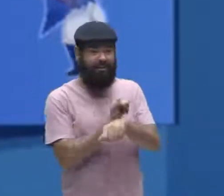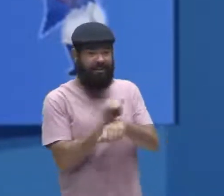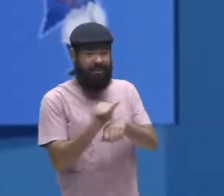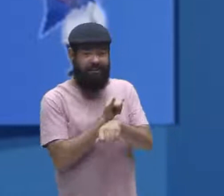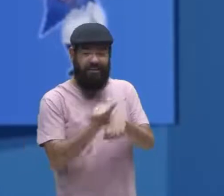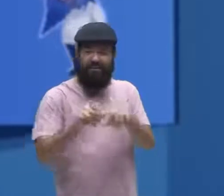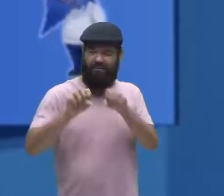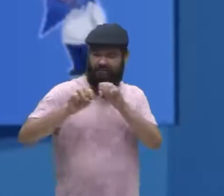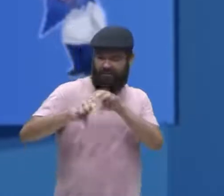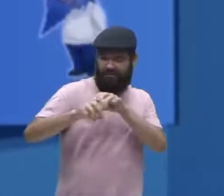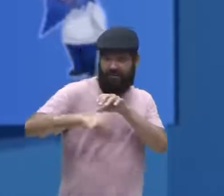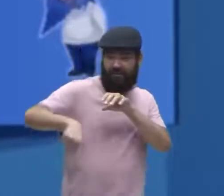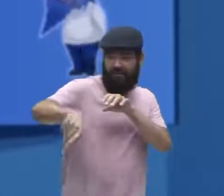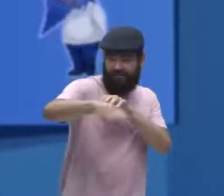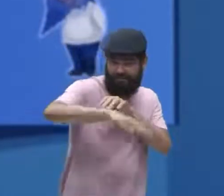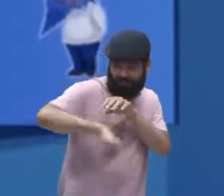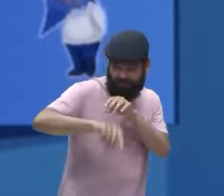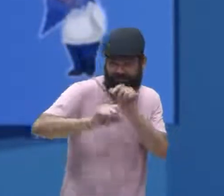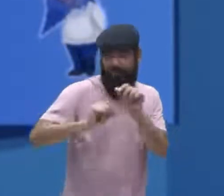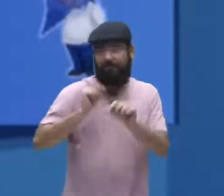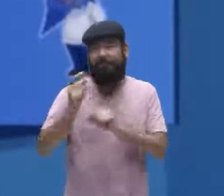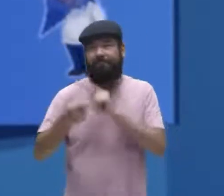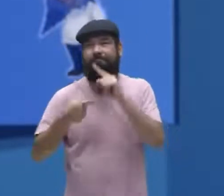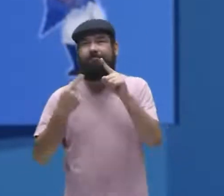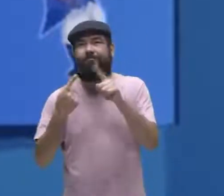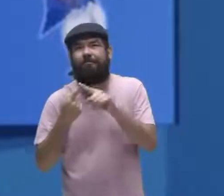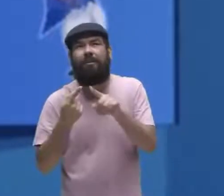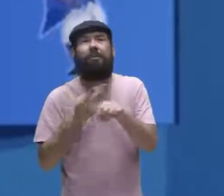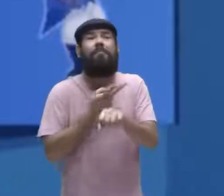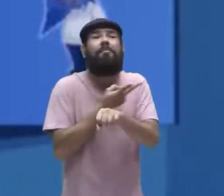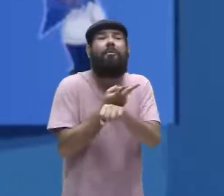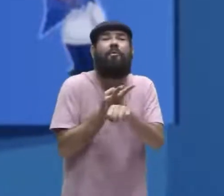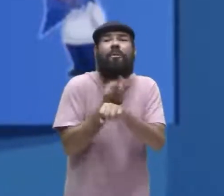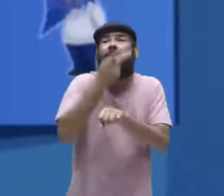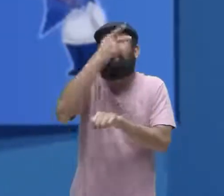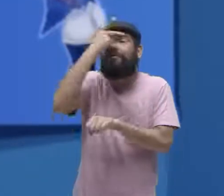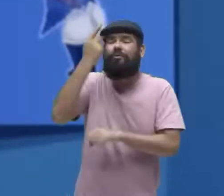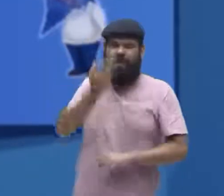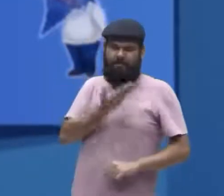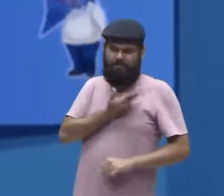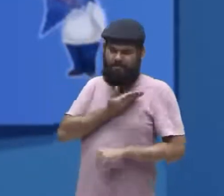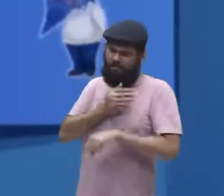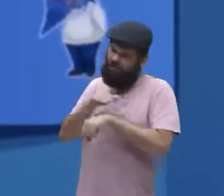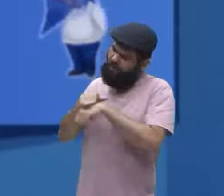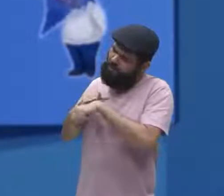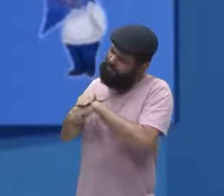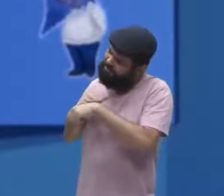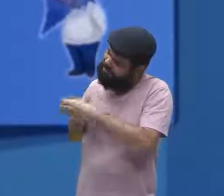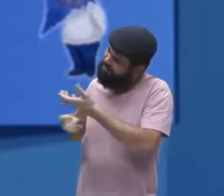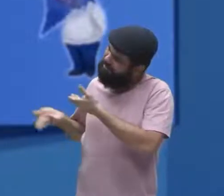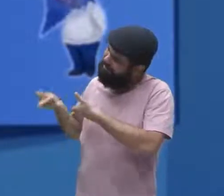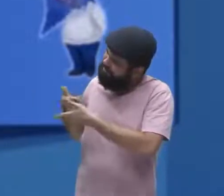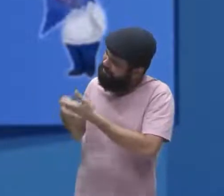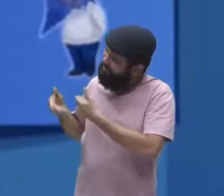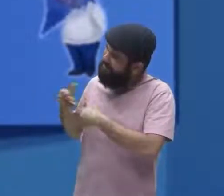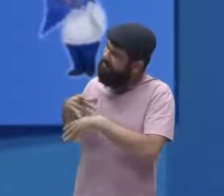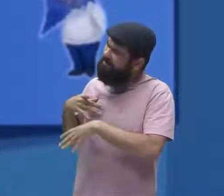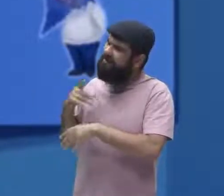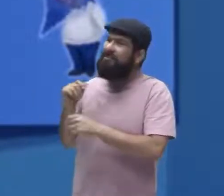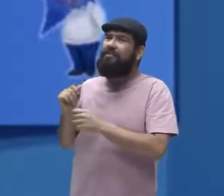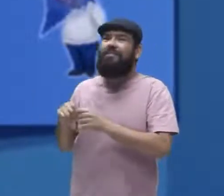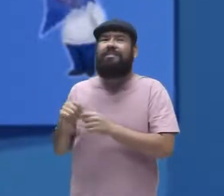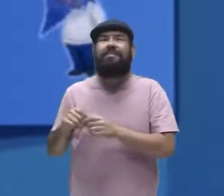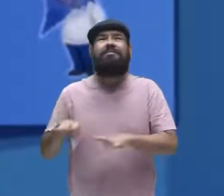né? Que é buscar conversar com alguém, né? Fazer algo que você goste, que você